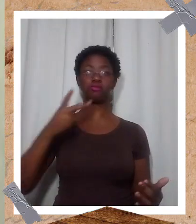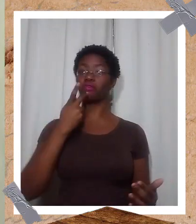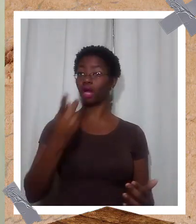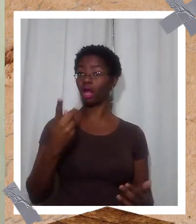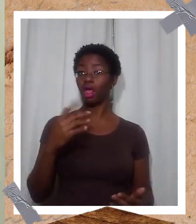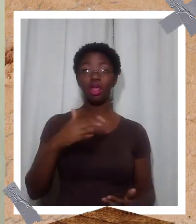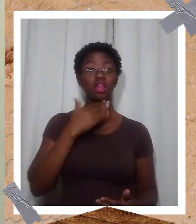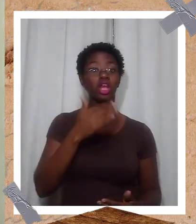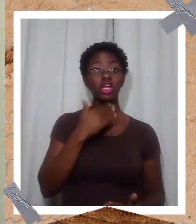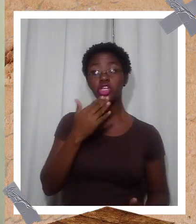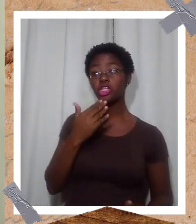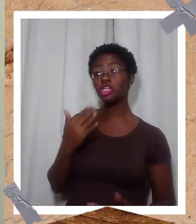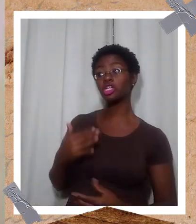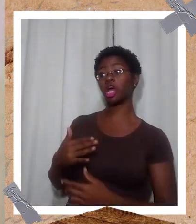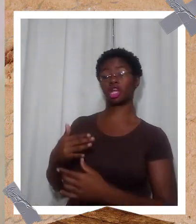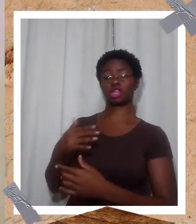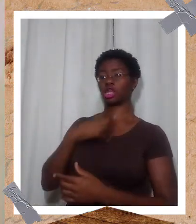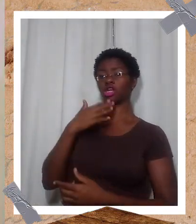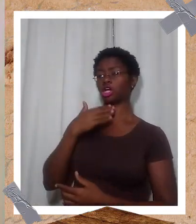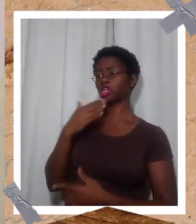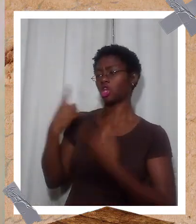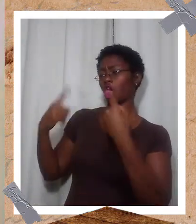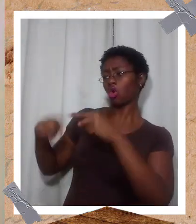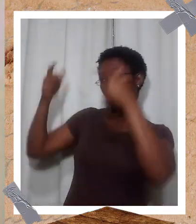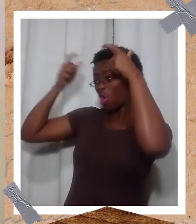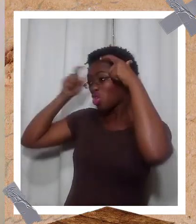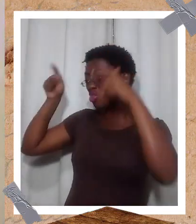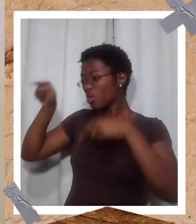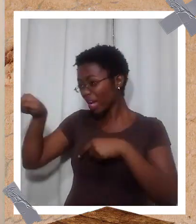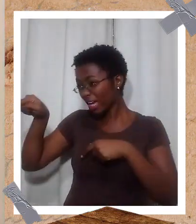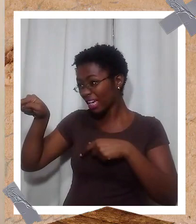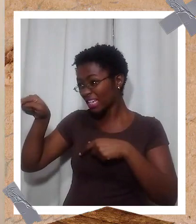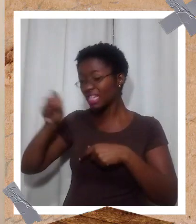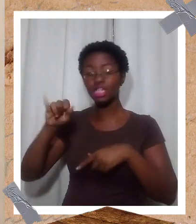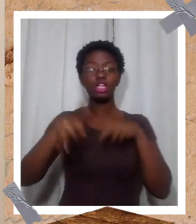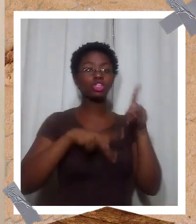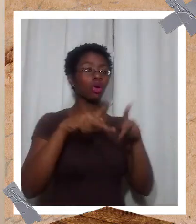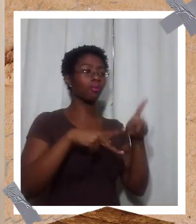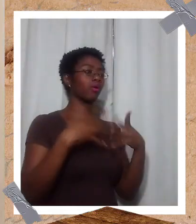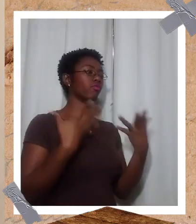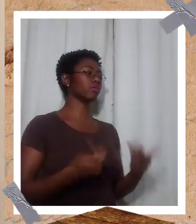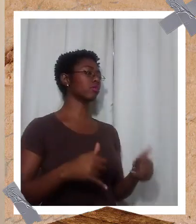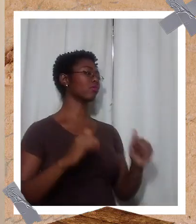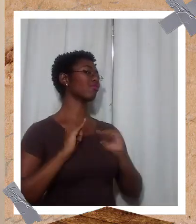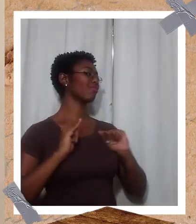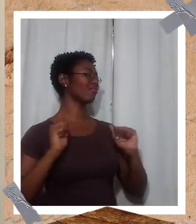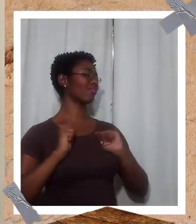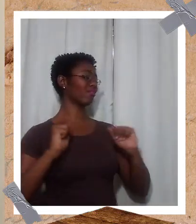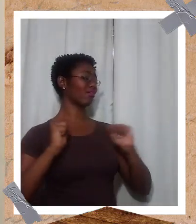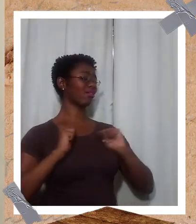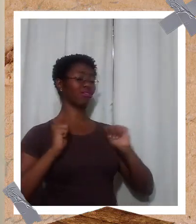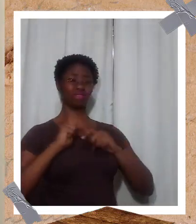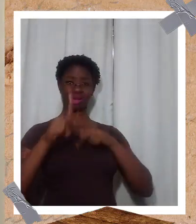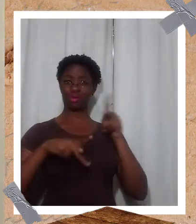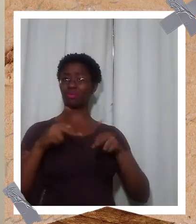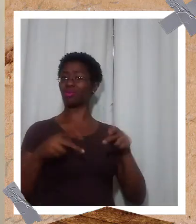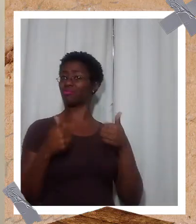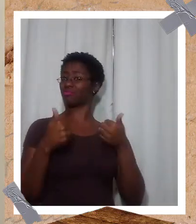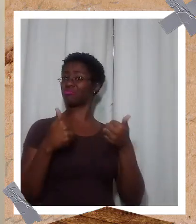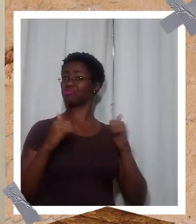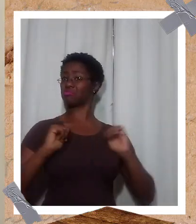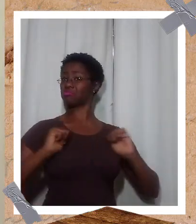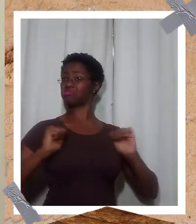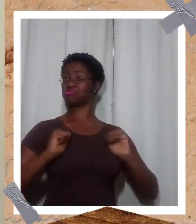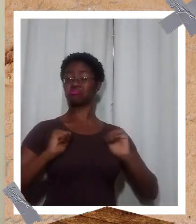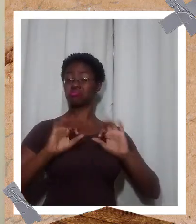rei se o povo está satisfeito. Não adianta você puxar a sua espada para lutar contra o rei se o povo se encontra numa situação que acha que a situação